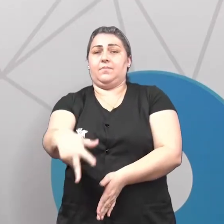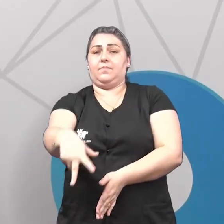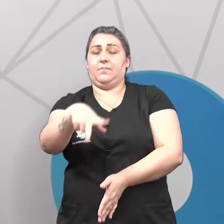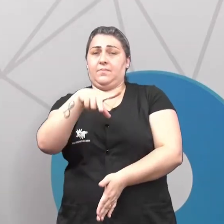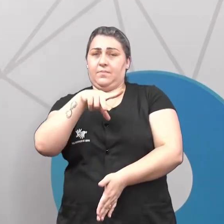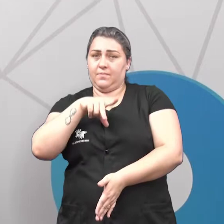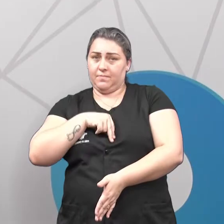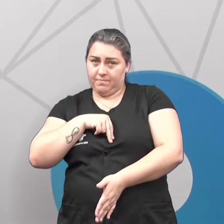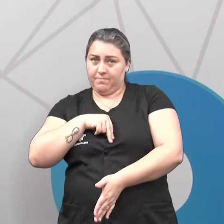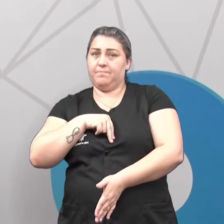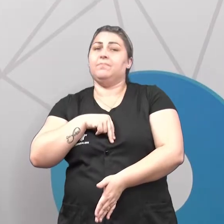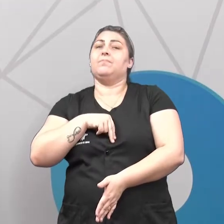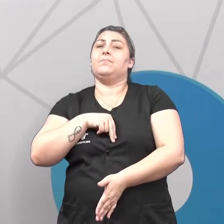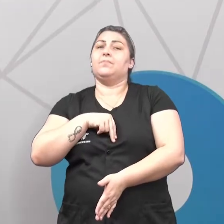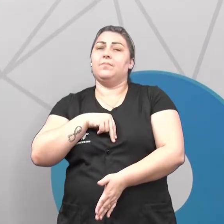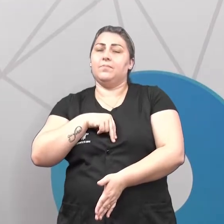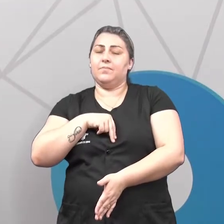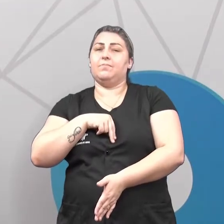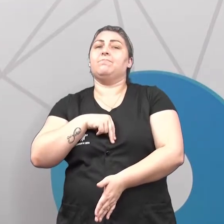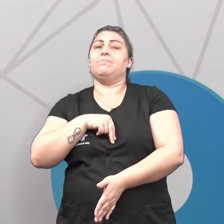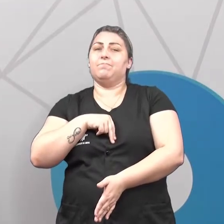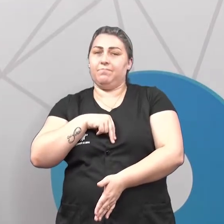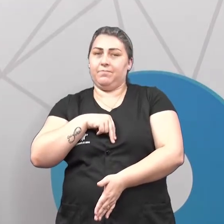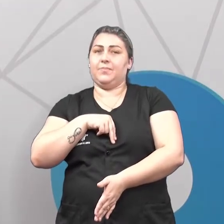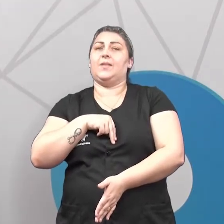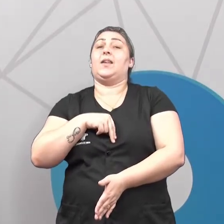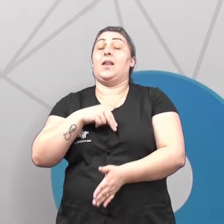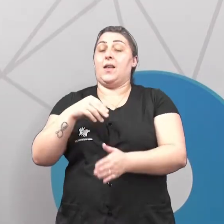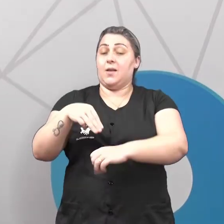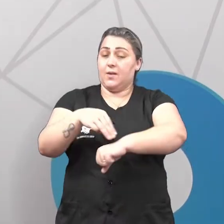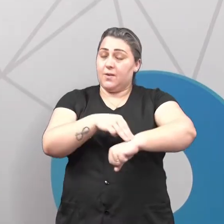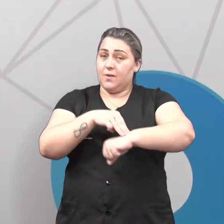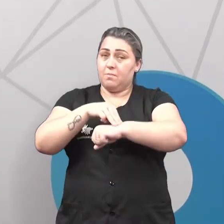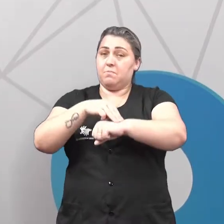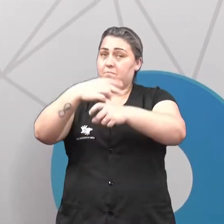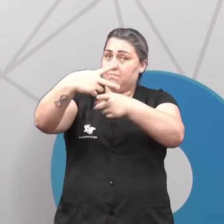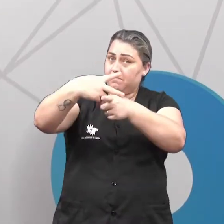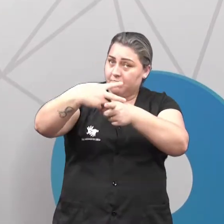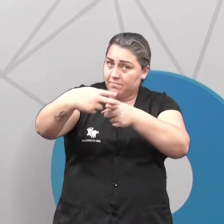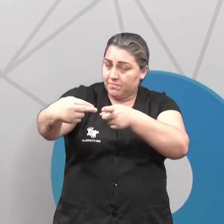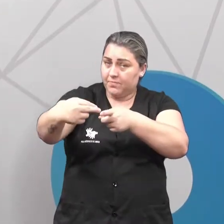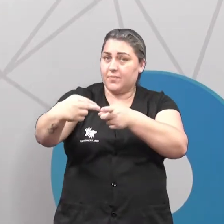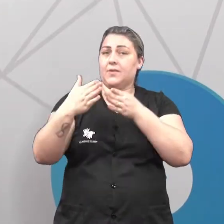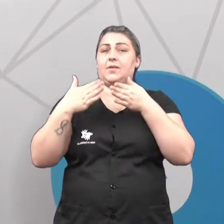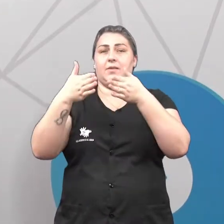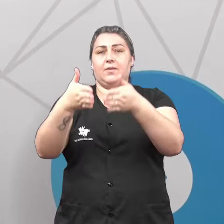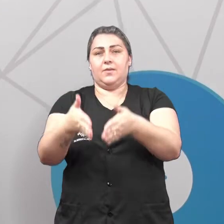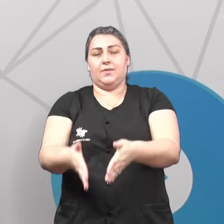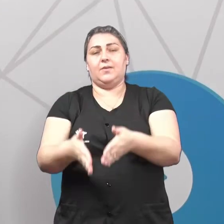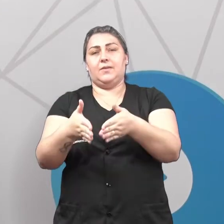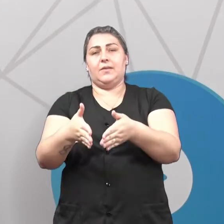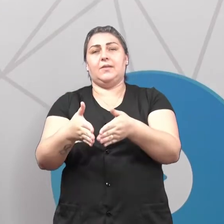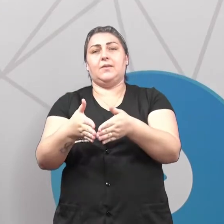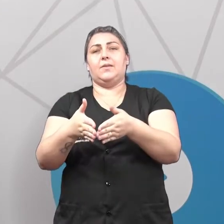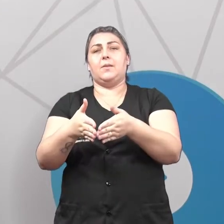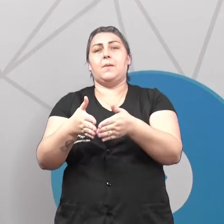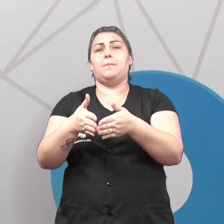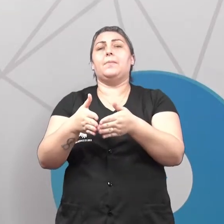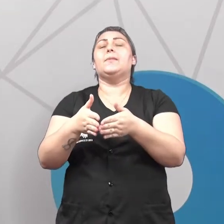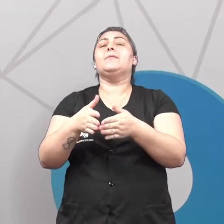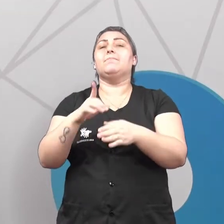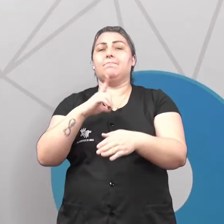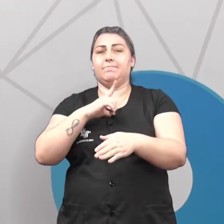dito, descobrimento, entre aspas, esse momento de conquista, essa chegada, eles levaram um